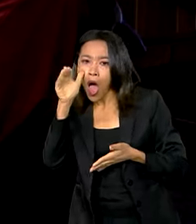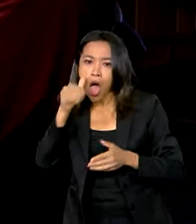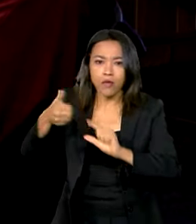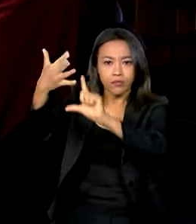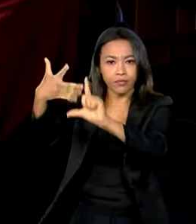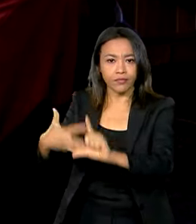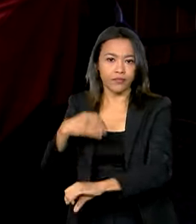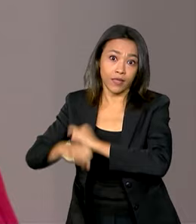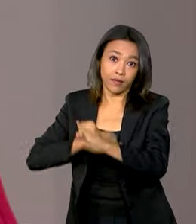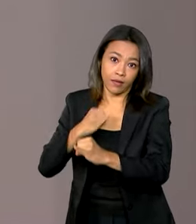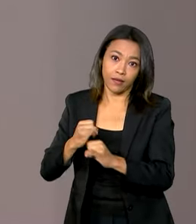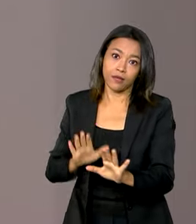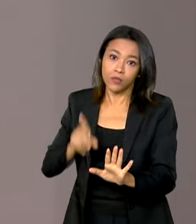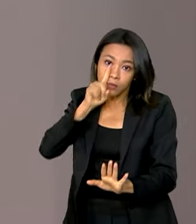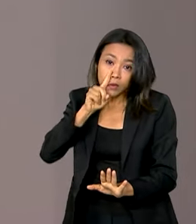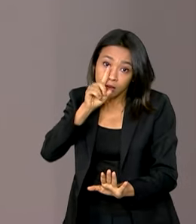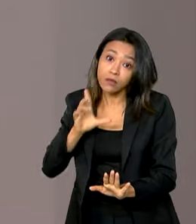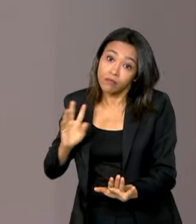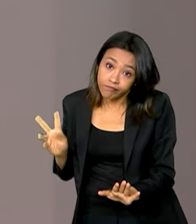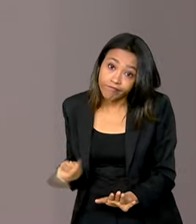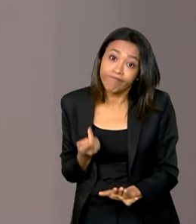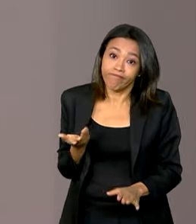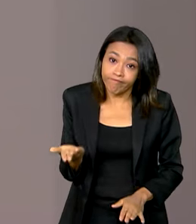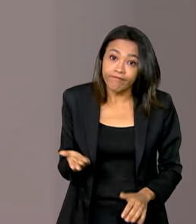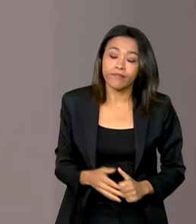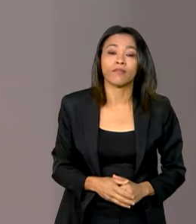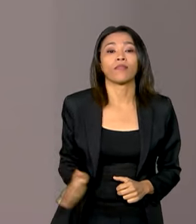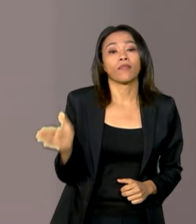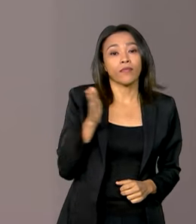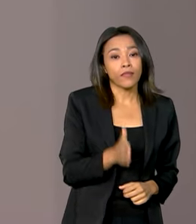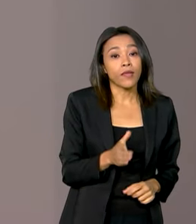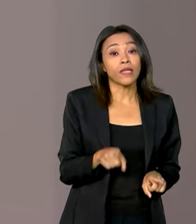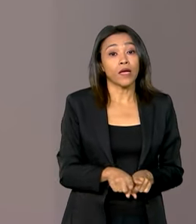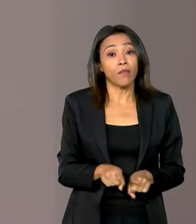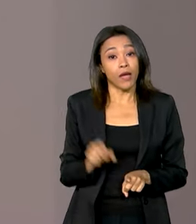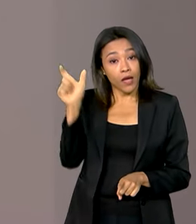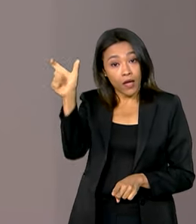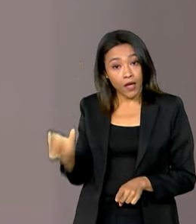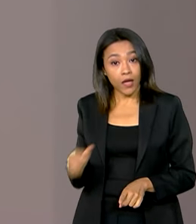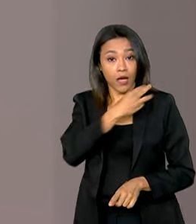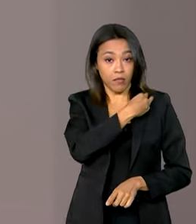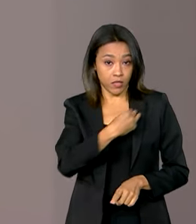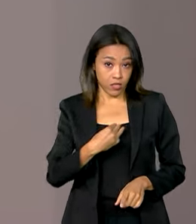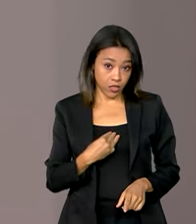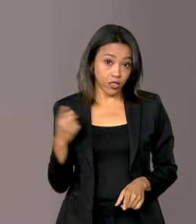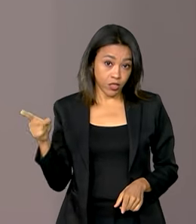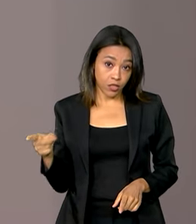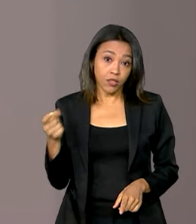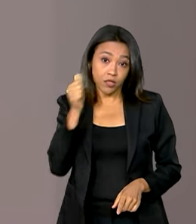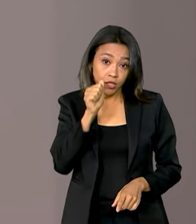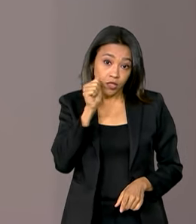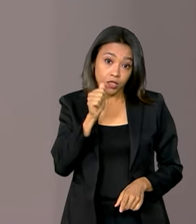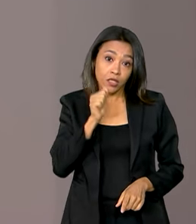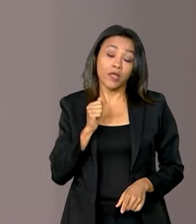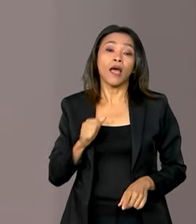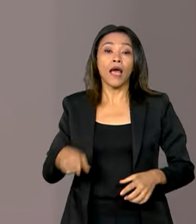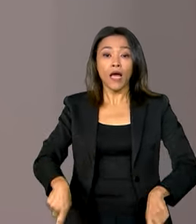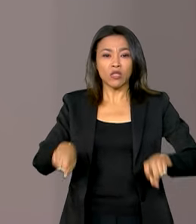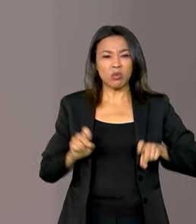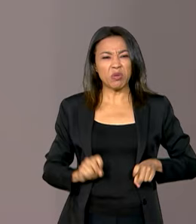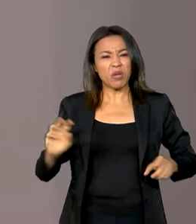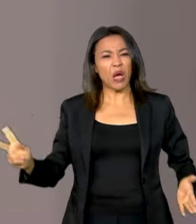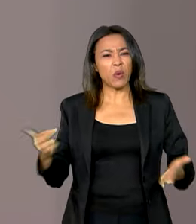nesse ambiente Olha a ministra Macaé Evaristo assumiu o cargo Vanessa depois daquelas acusações de